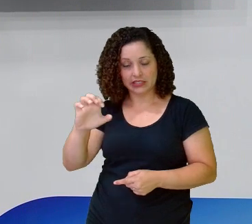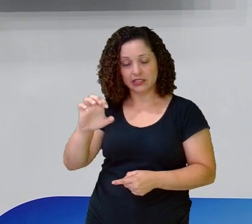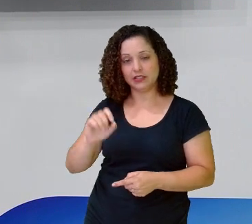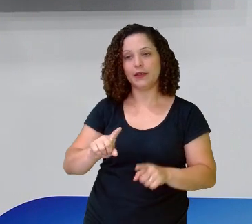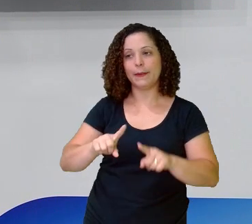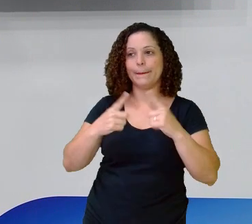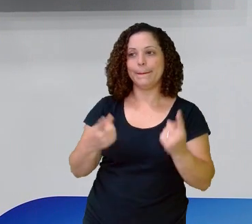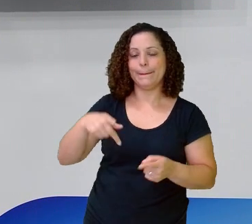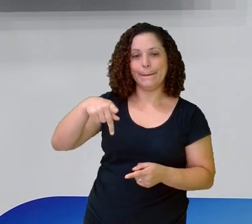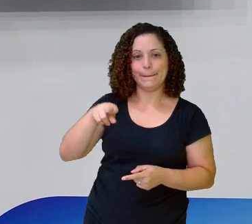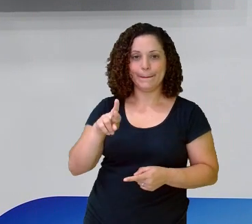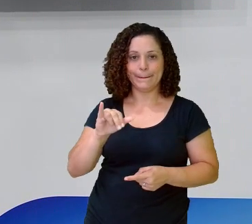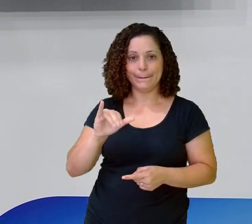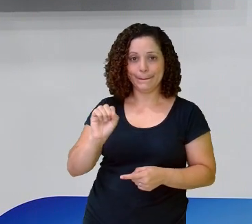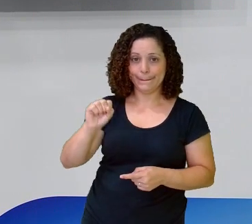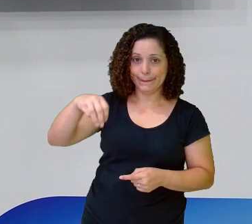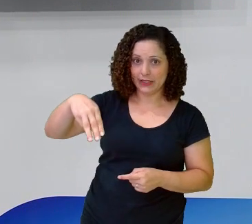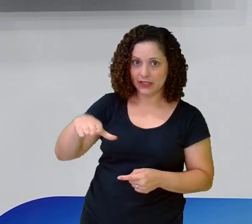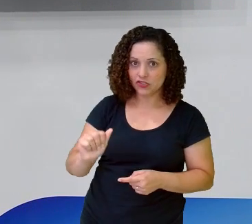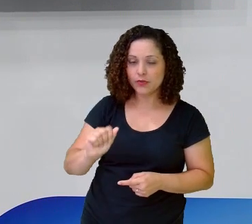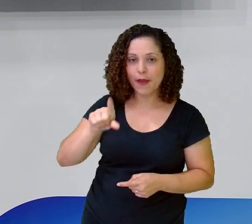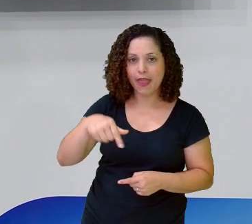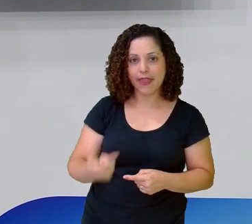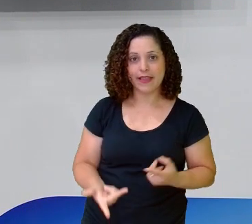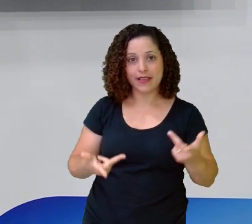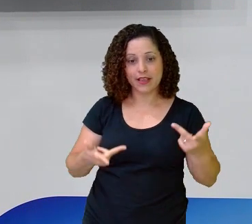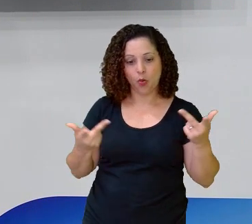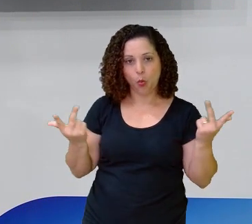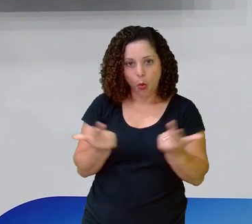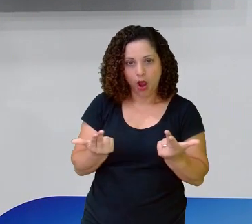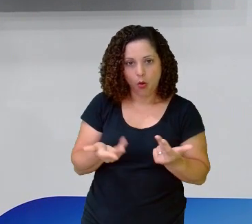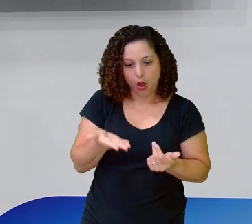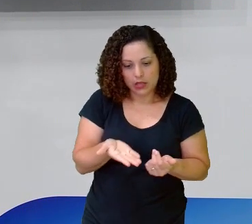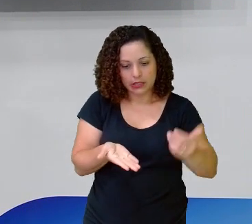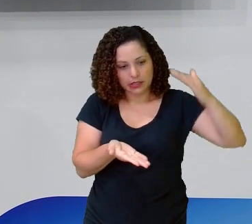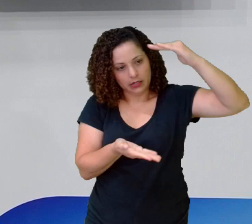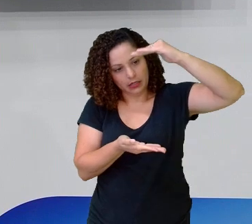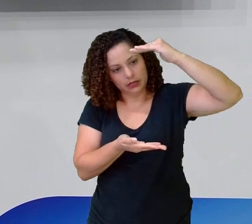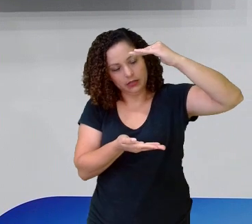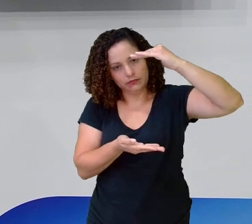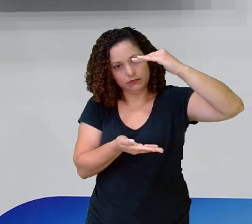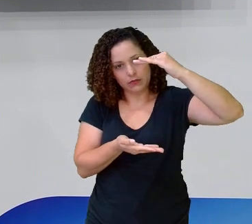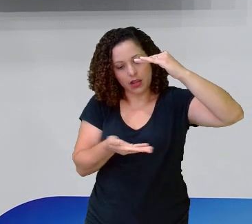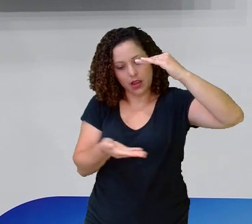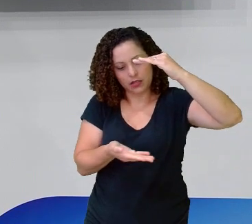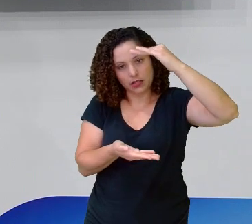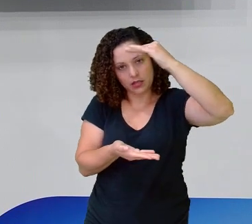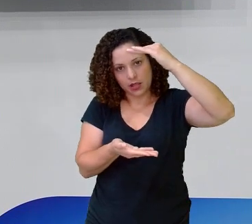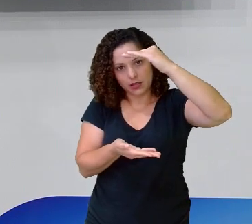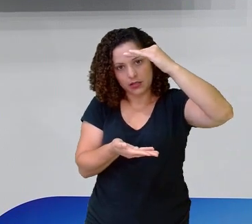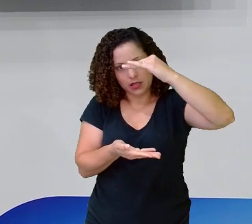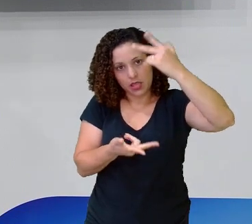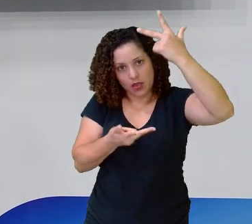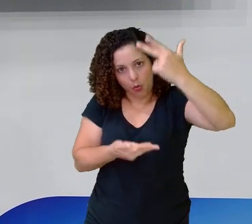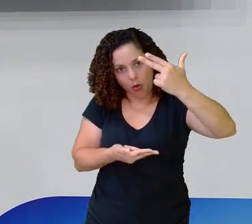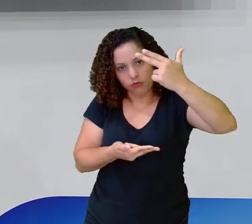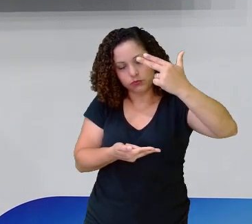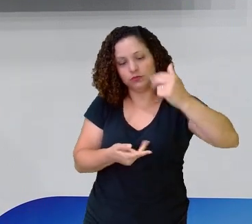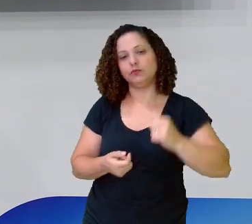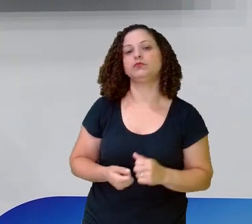duas bases iguais, beleza? Duas faces iguais e um detalhe,